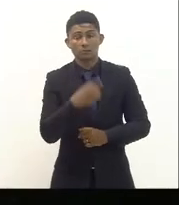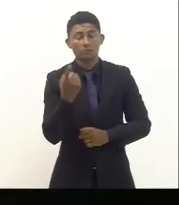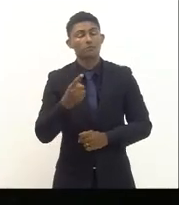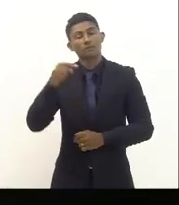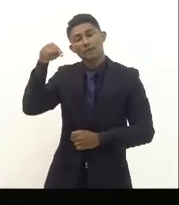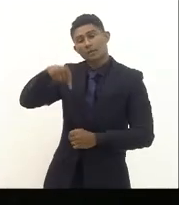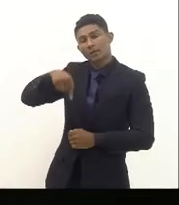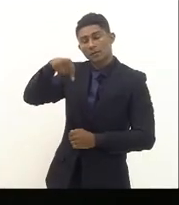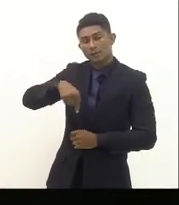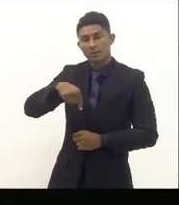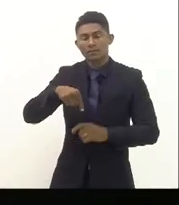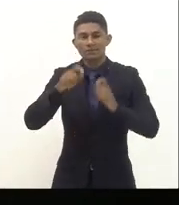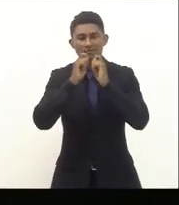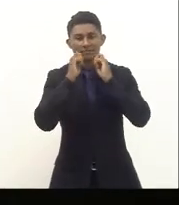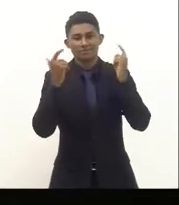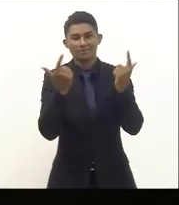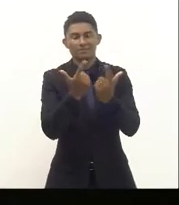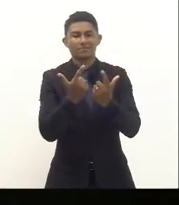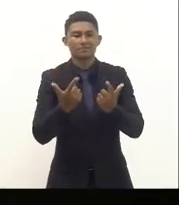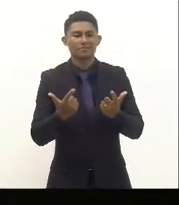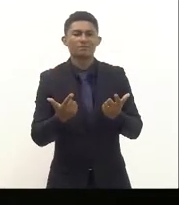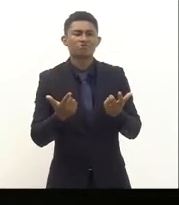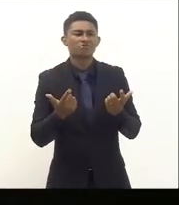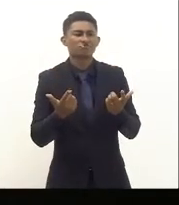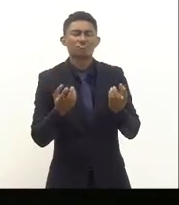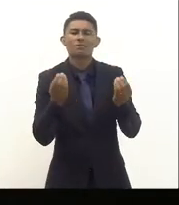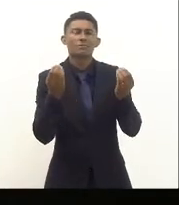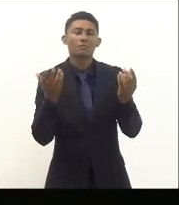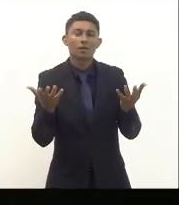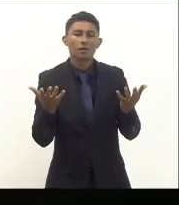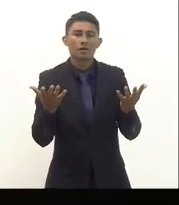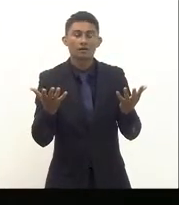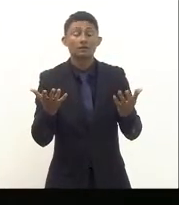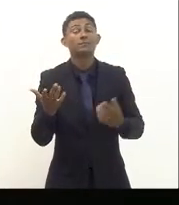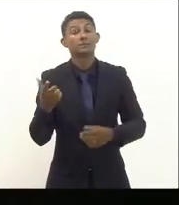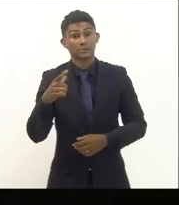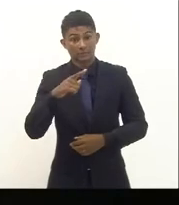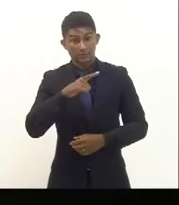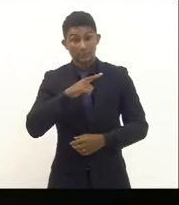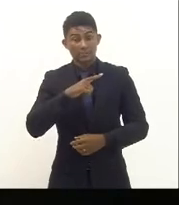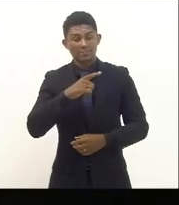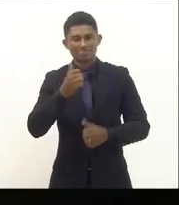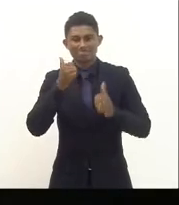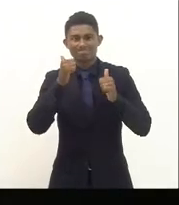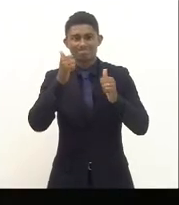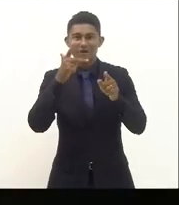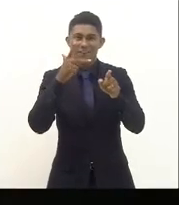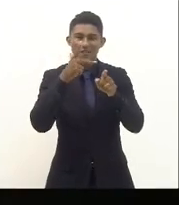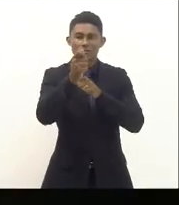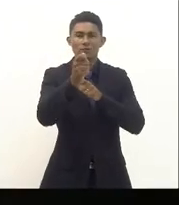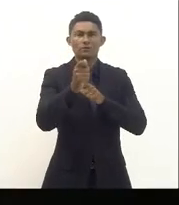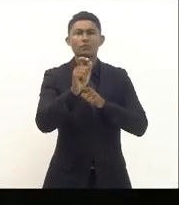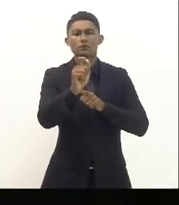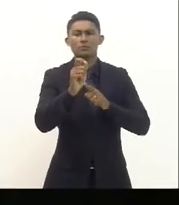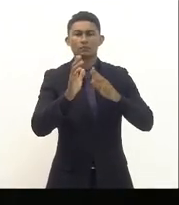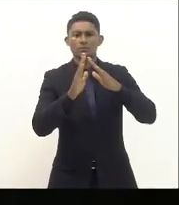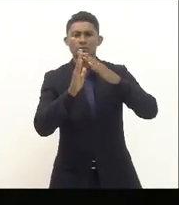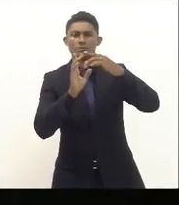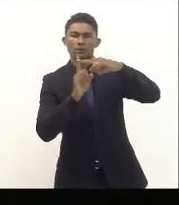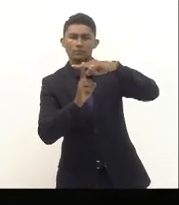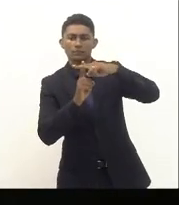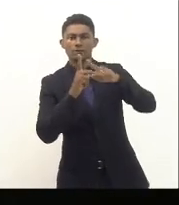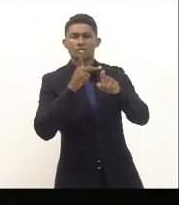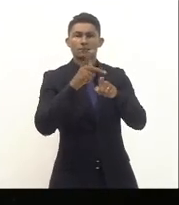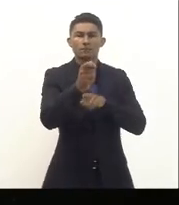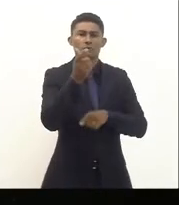hoje aqui na Assembleia Legislativa se vemos uma grande Vitória a igreja Teve uma grande